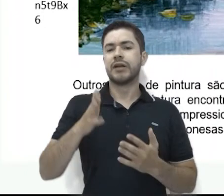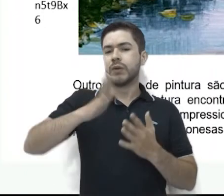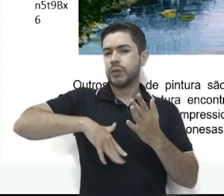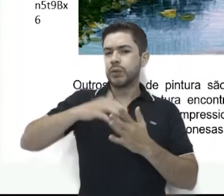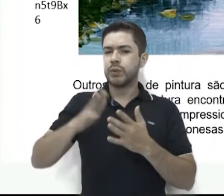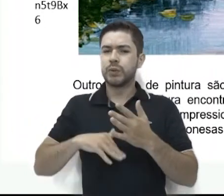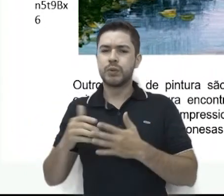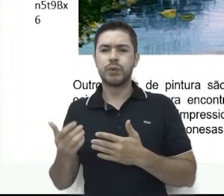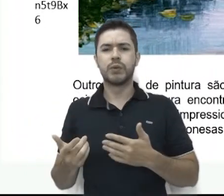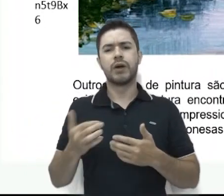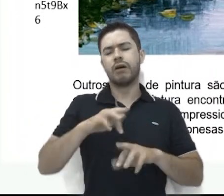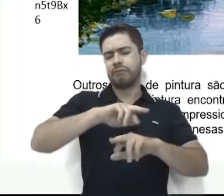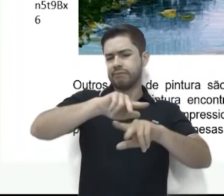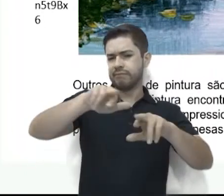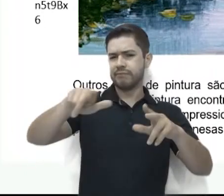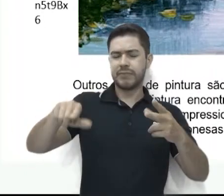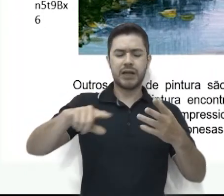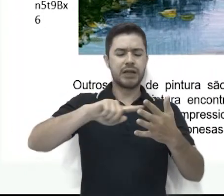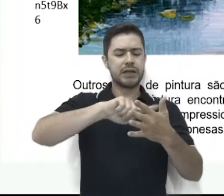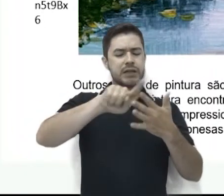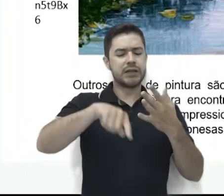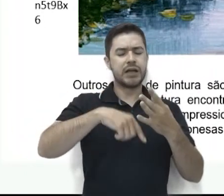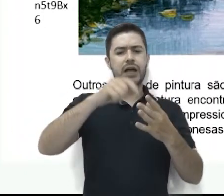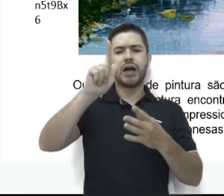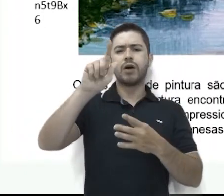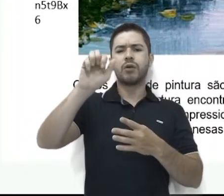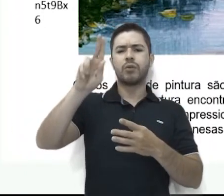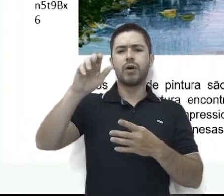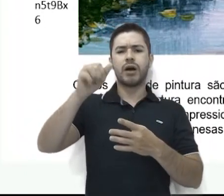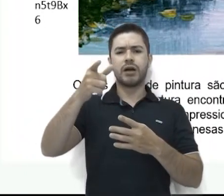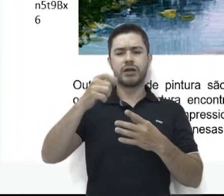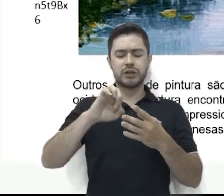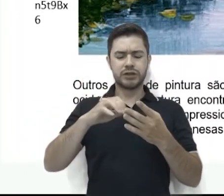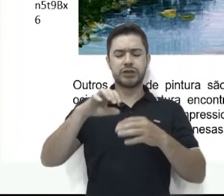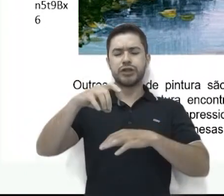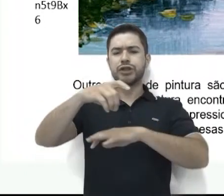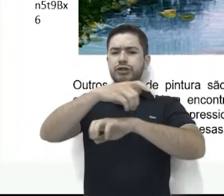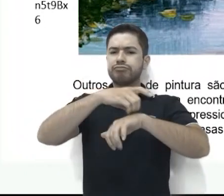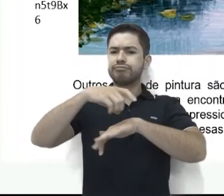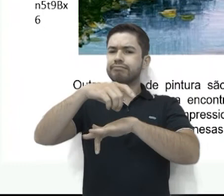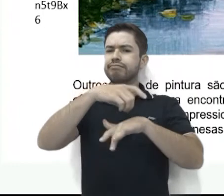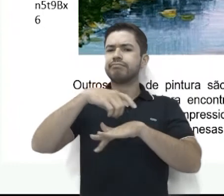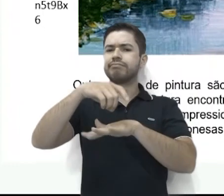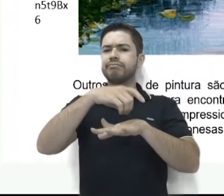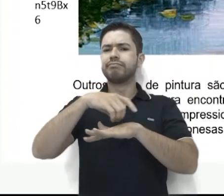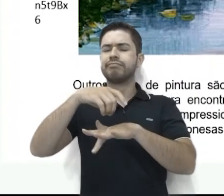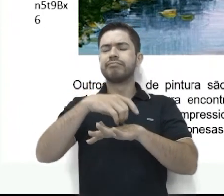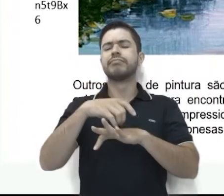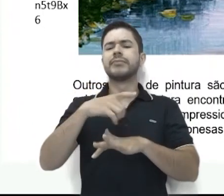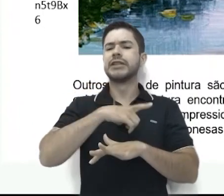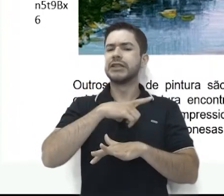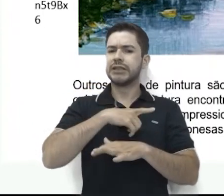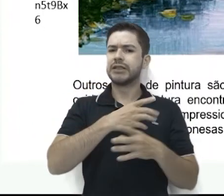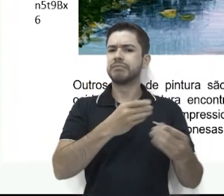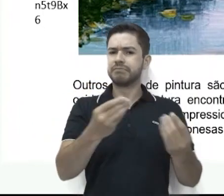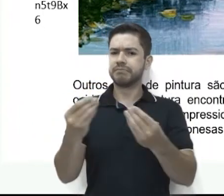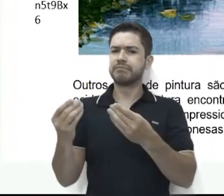guache, esmalte, pulverização, digital. E no estilo ocidental de pintura encontram-se obras